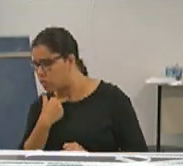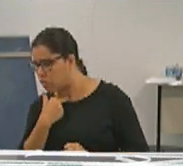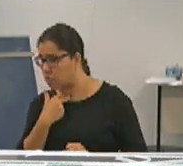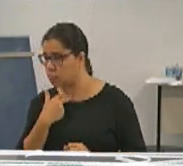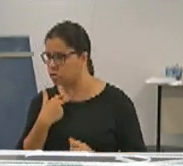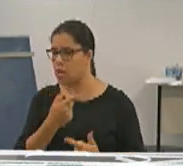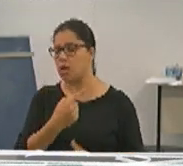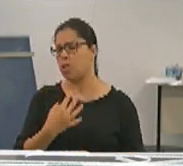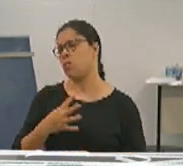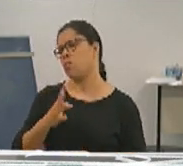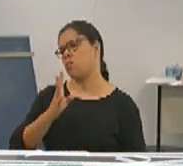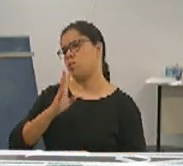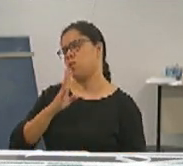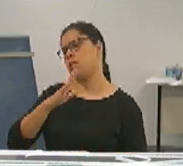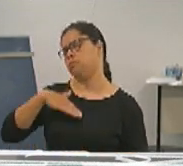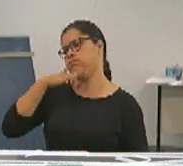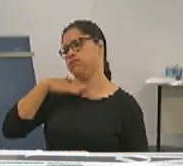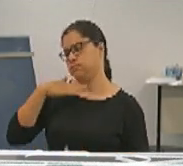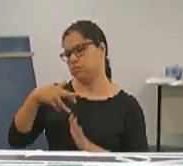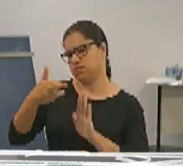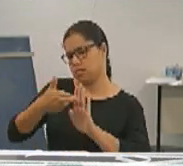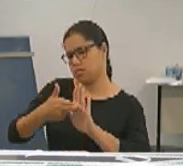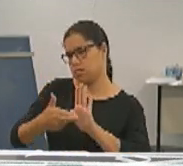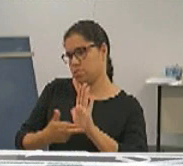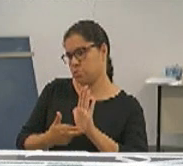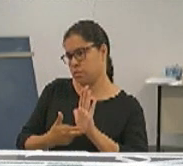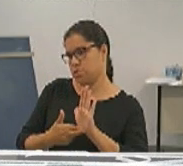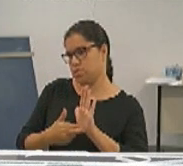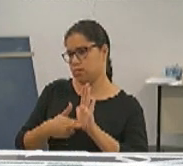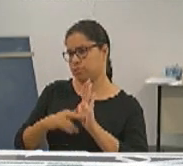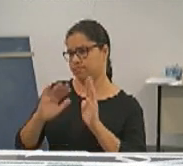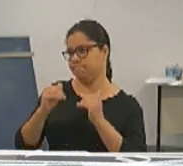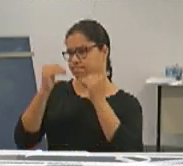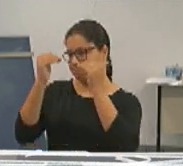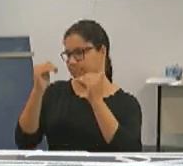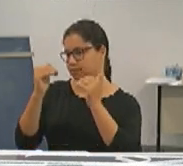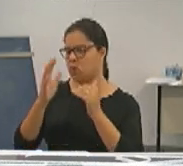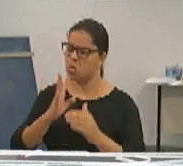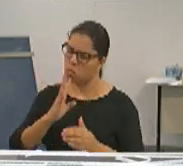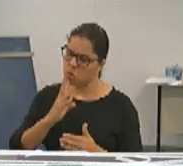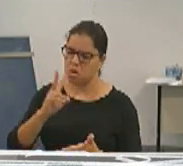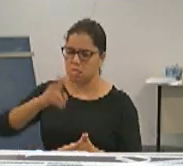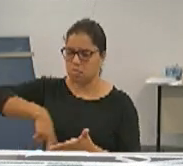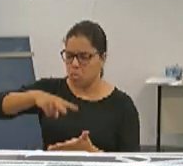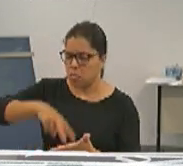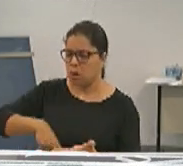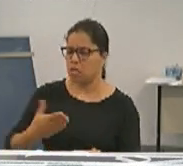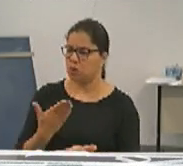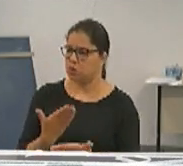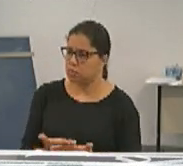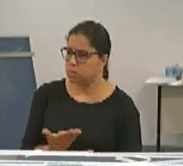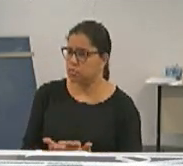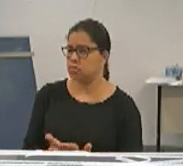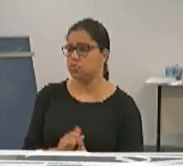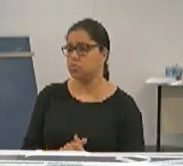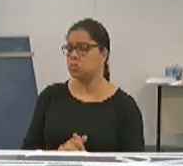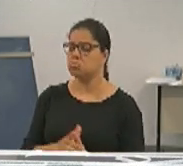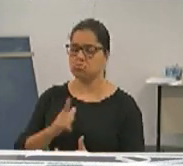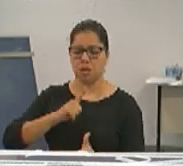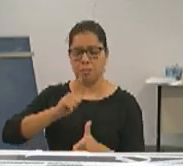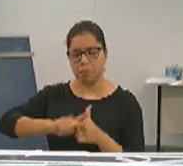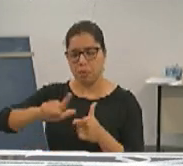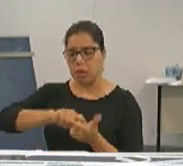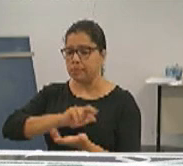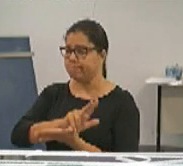bem o regulamento geral dos cursos de graduação, eu atuo na faculdade, eu leio, conheço, trabalho com vários problemas, inclusive